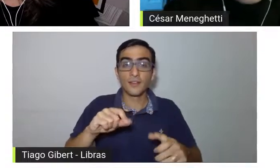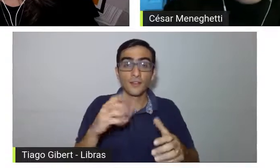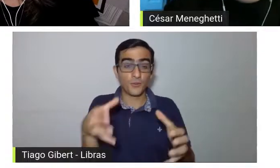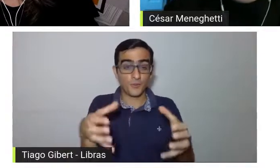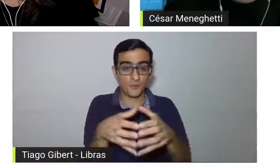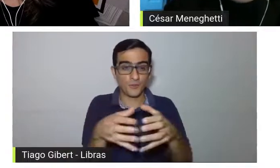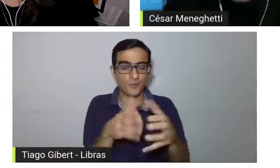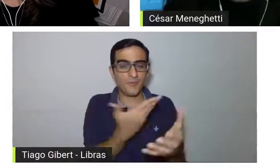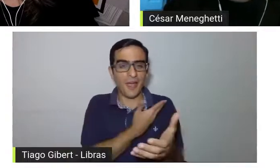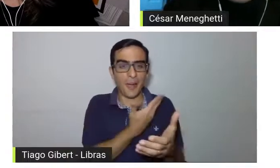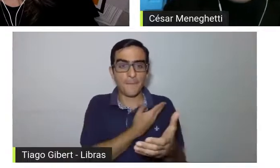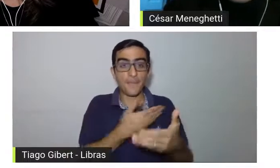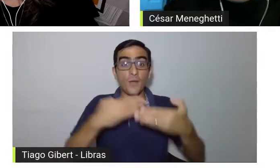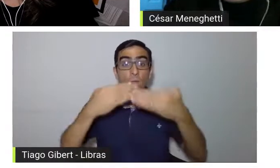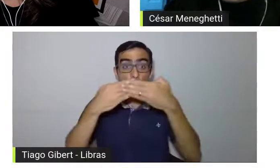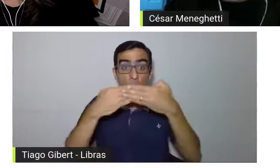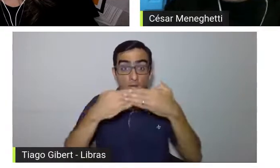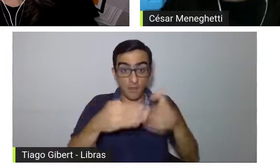meus abriram